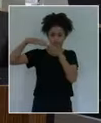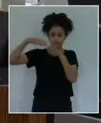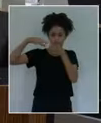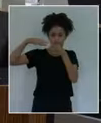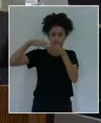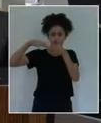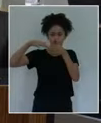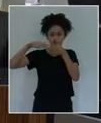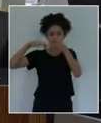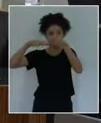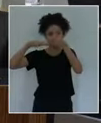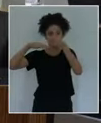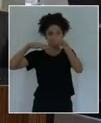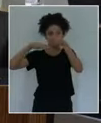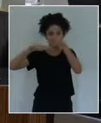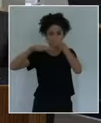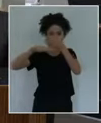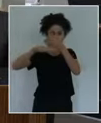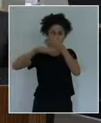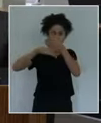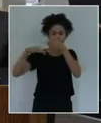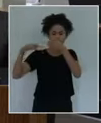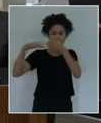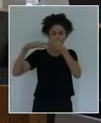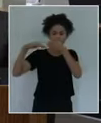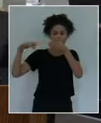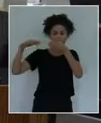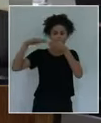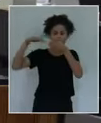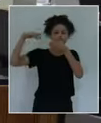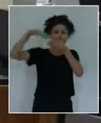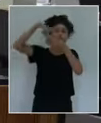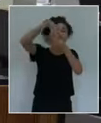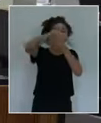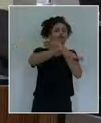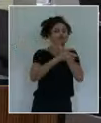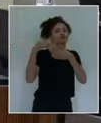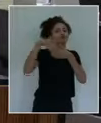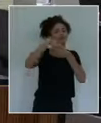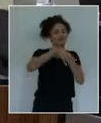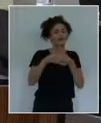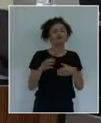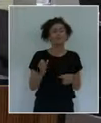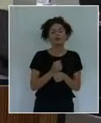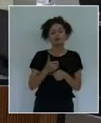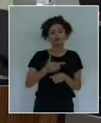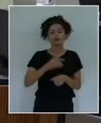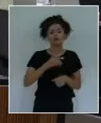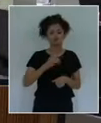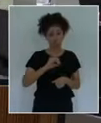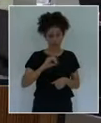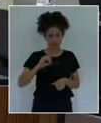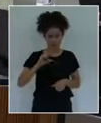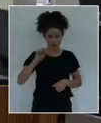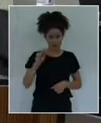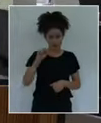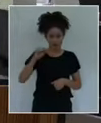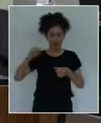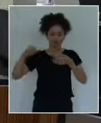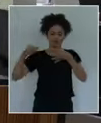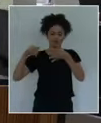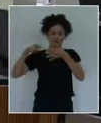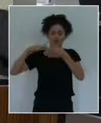mais. E aí o que chega, passa até por cima. Em 2008, chegou a passar por cima da barreira que ela tem lá da barragem, quer dizer, as